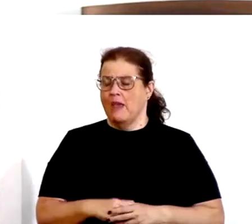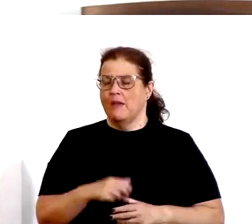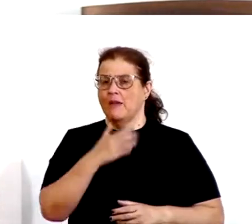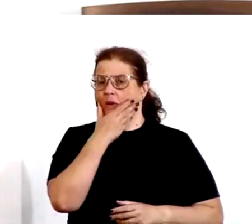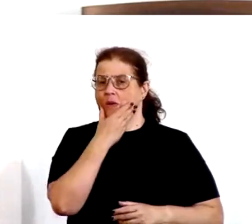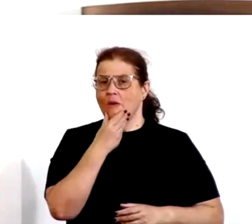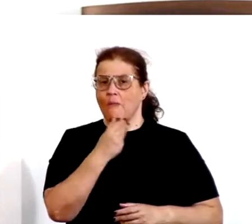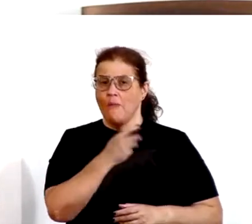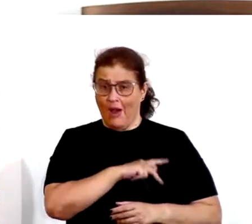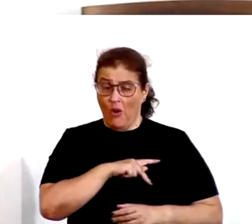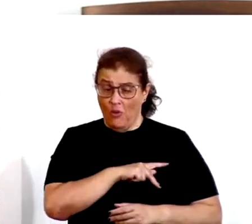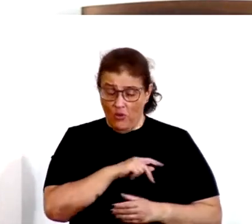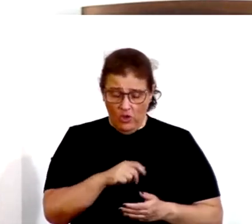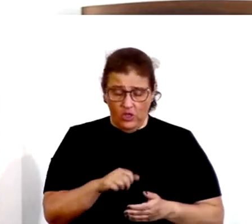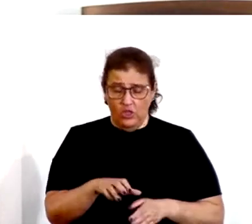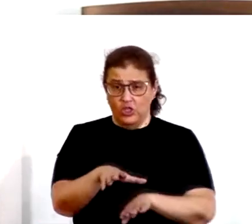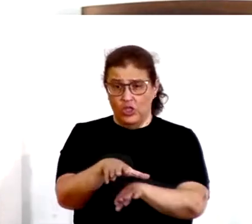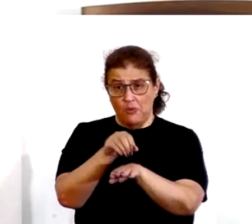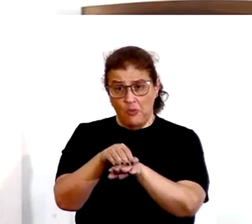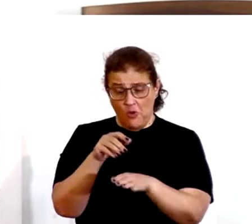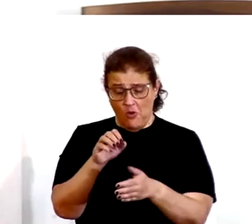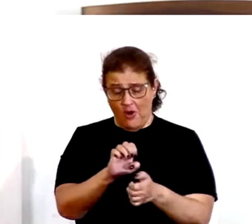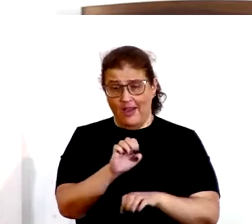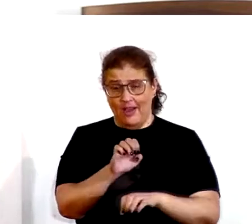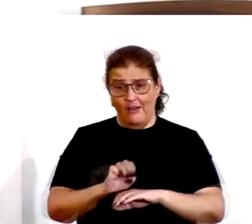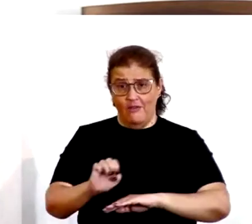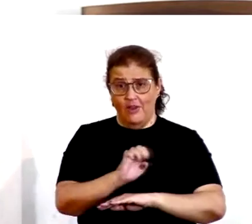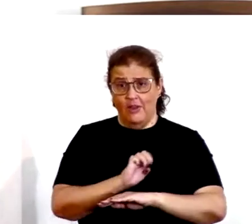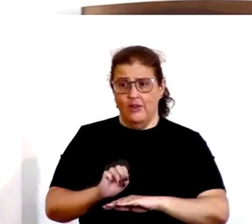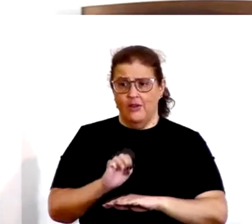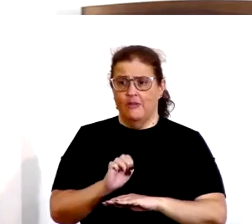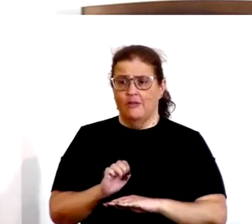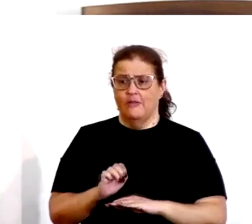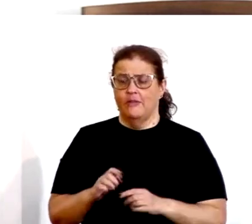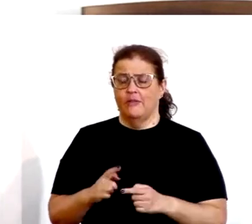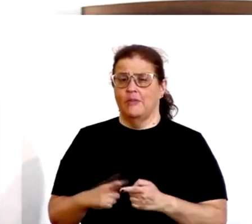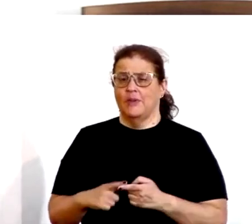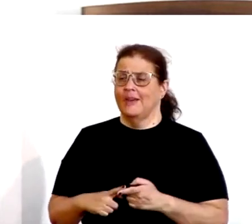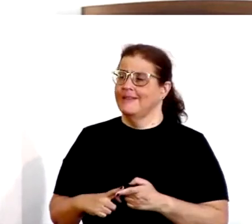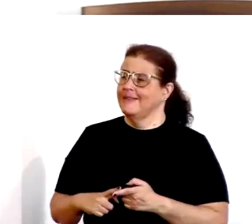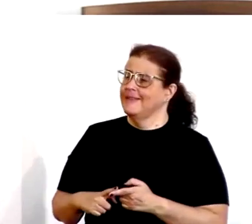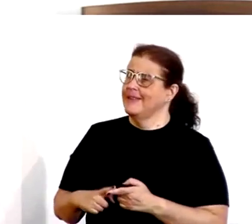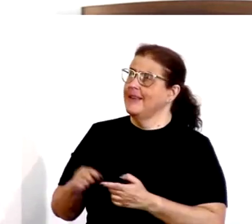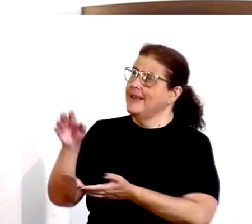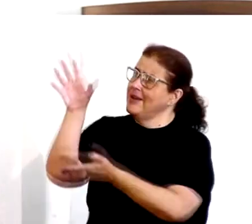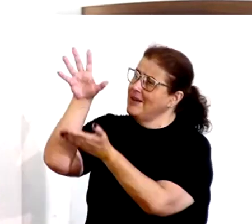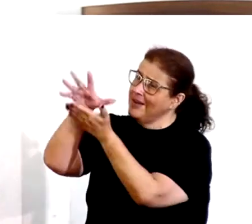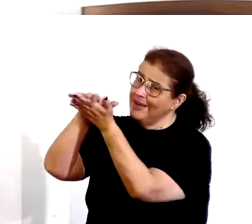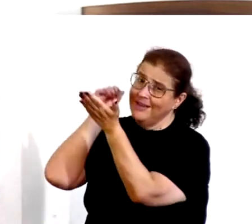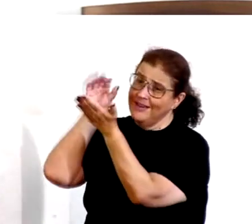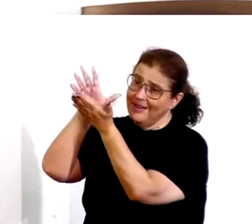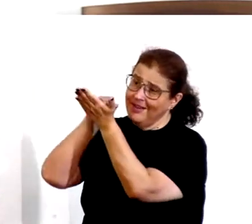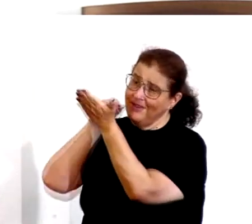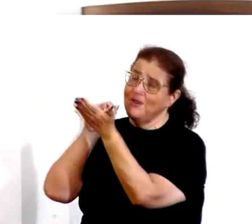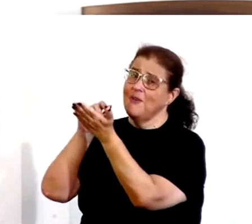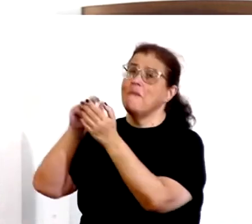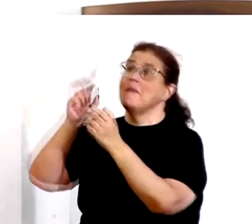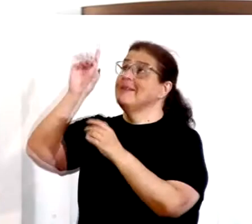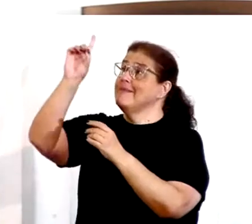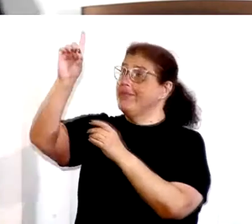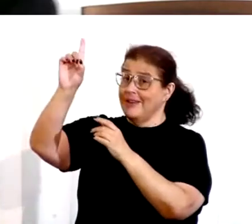de Éfeso, e a mim e a você, a buscar o modelo supremo. E buscar o modelo